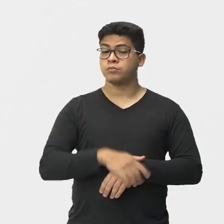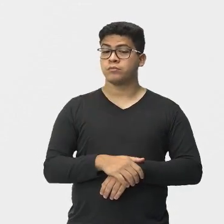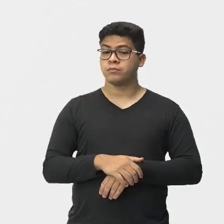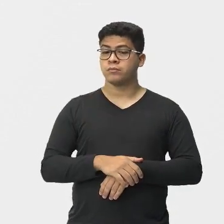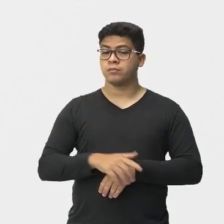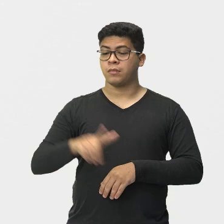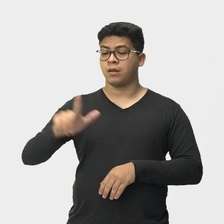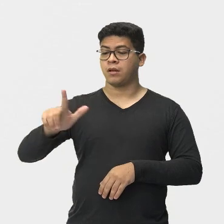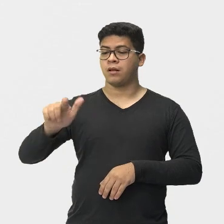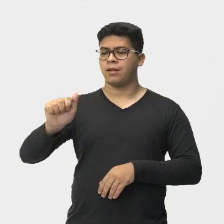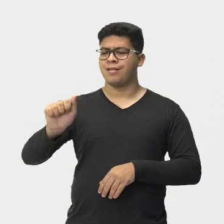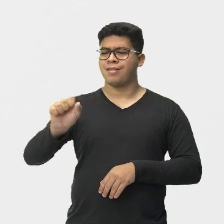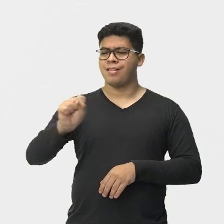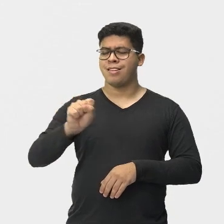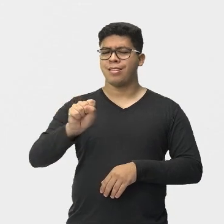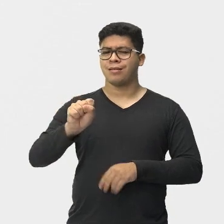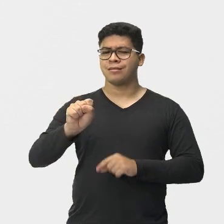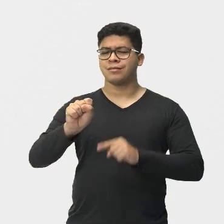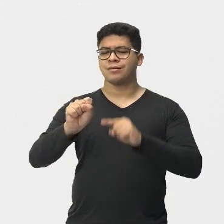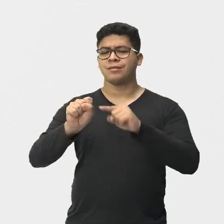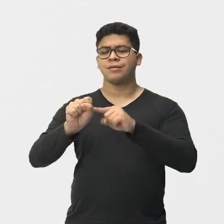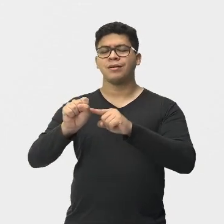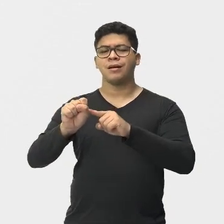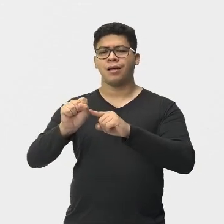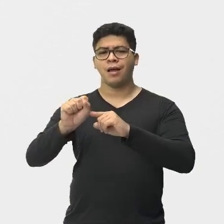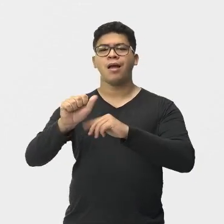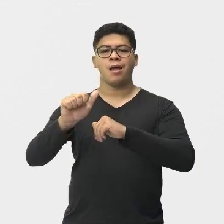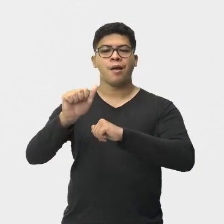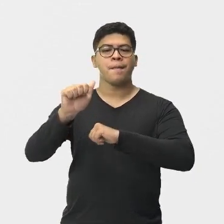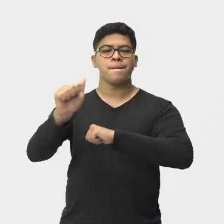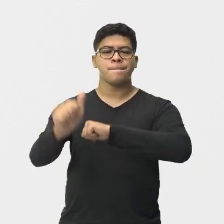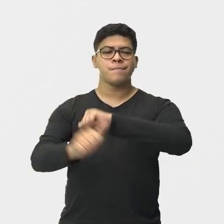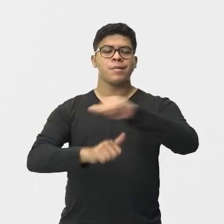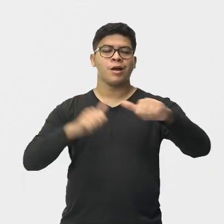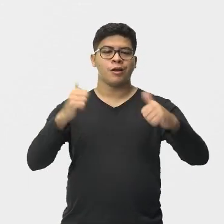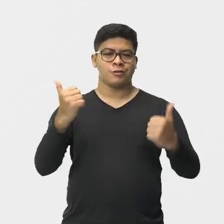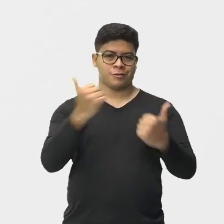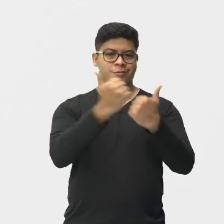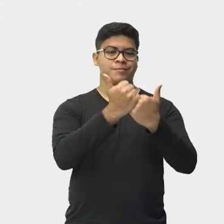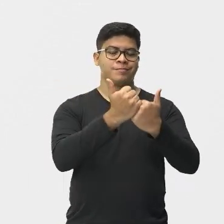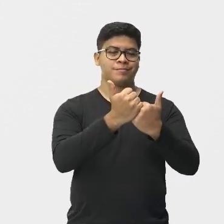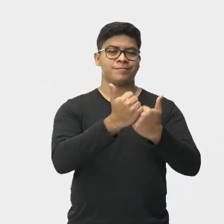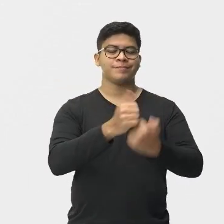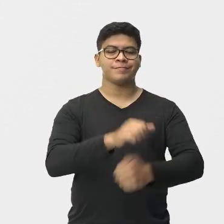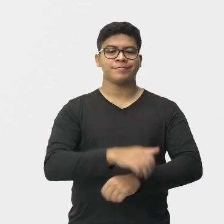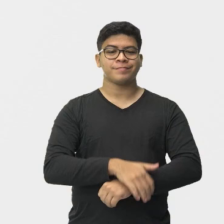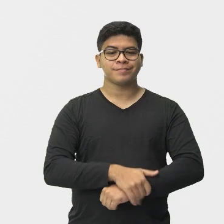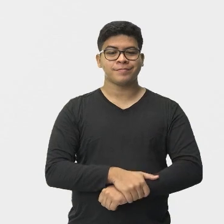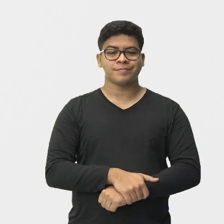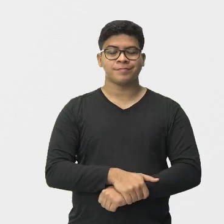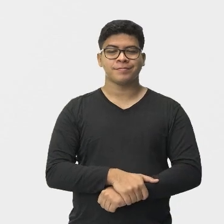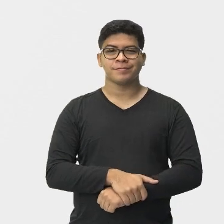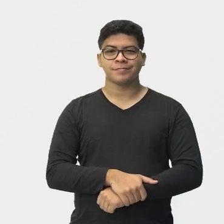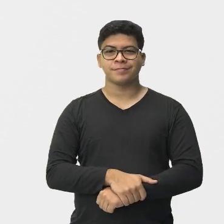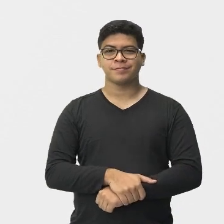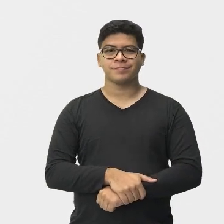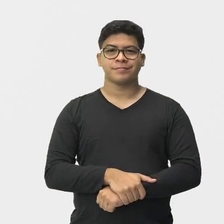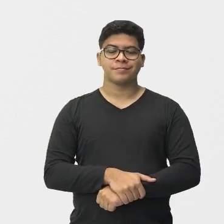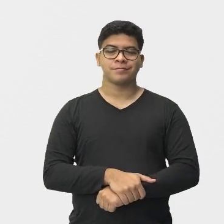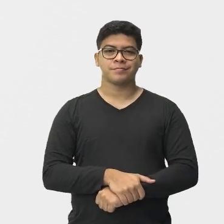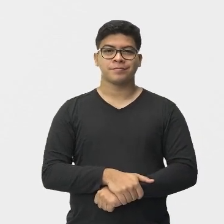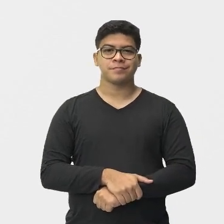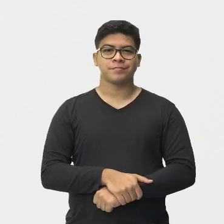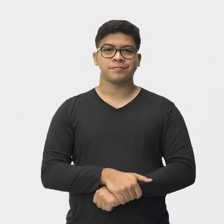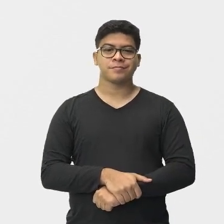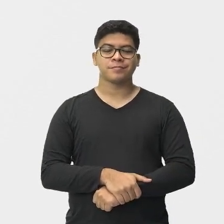as garotas. Esse las chicas poderia ser substituído por qual pronome complemento? Las,